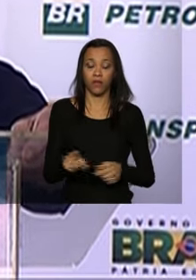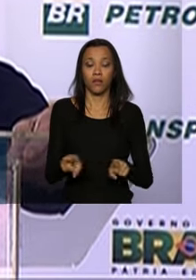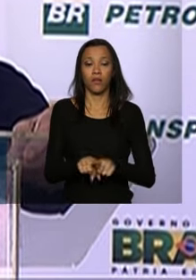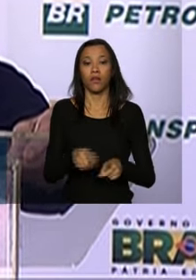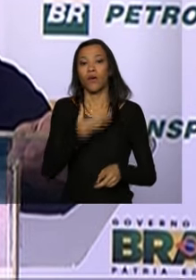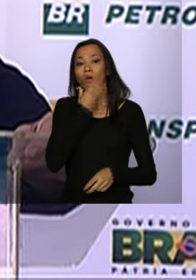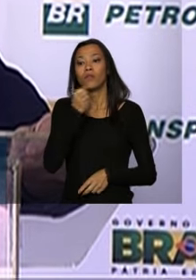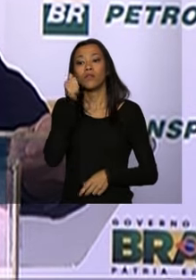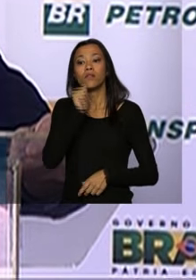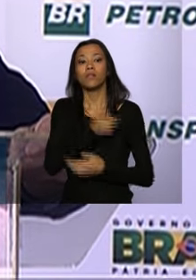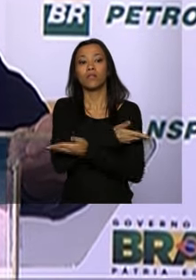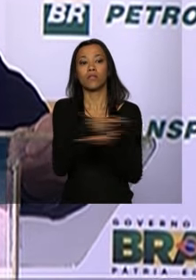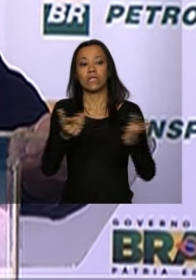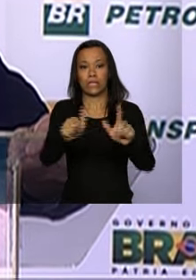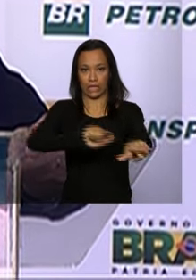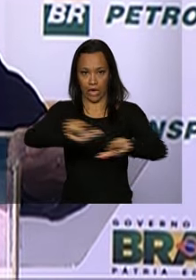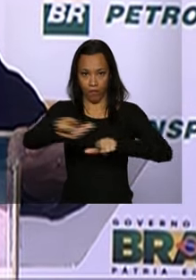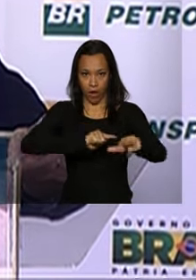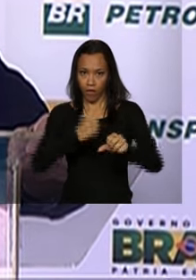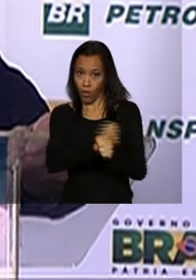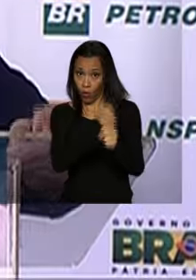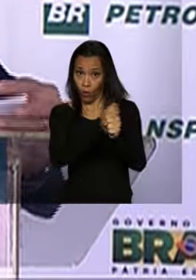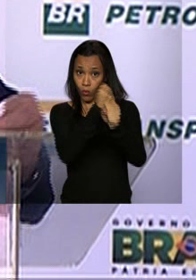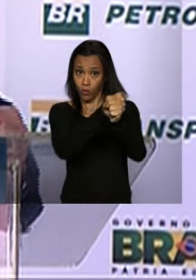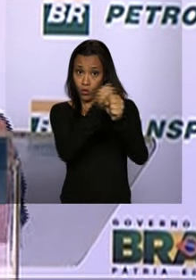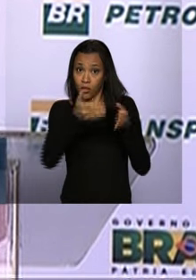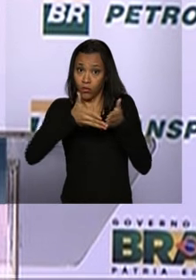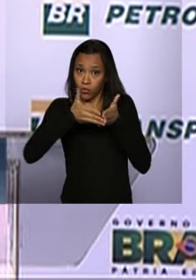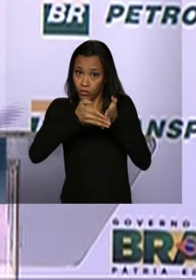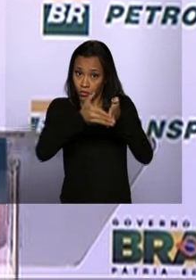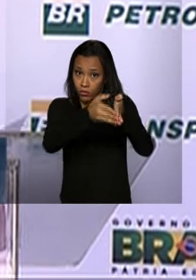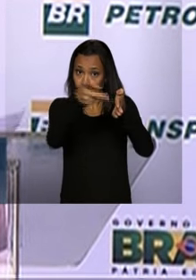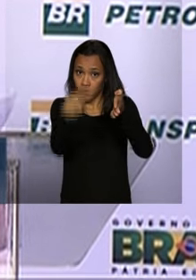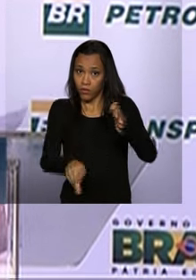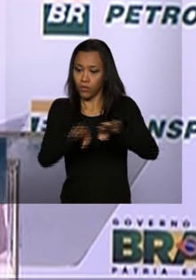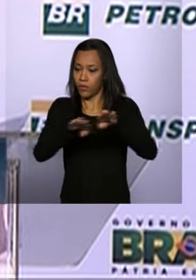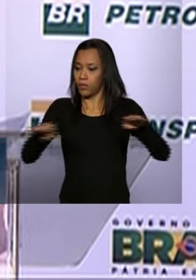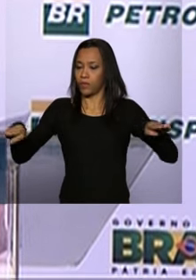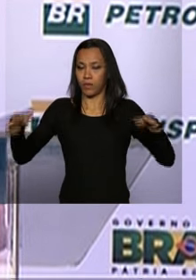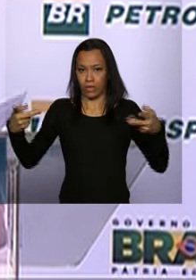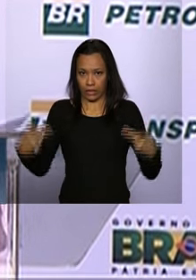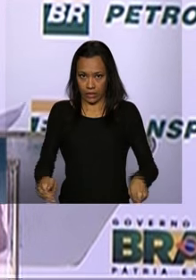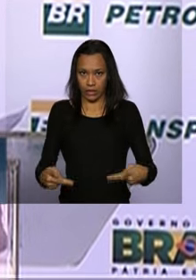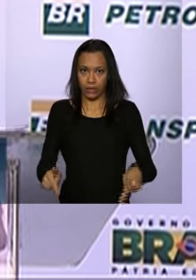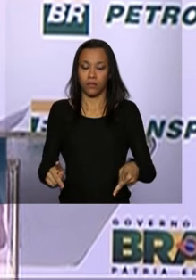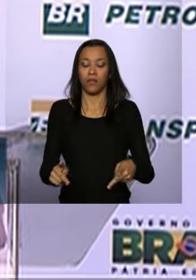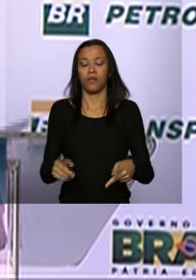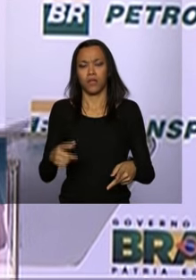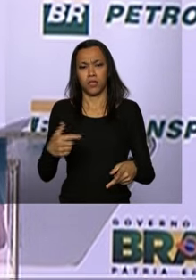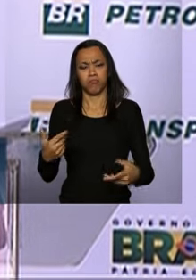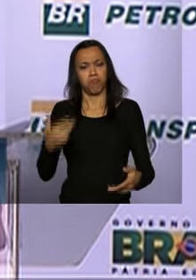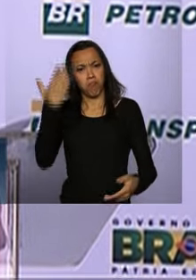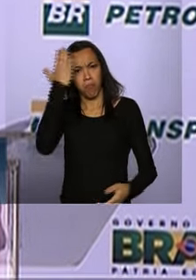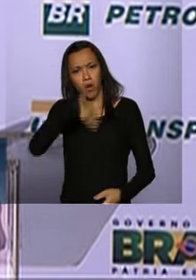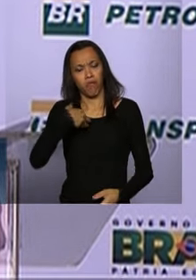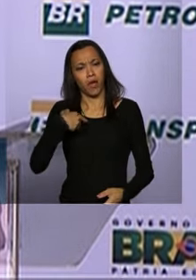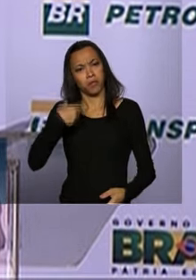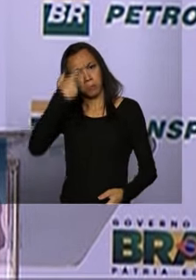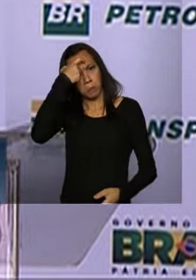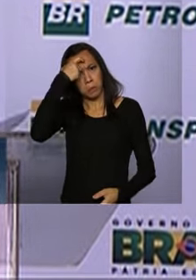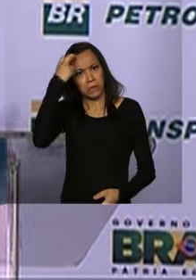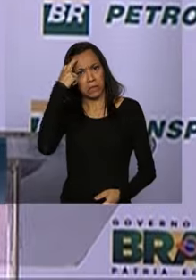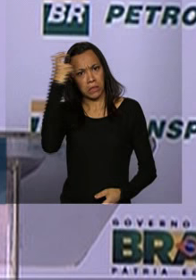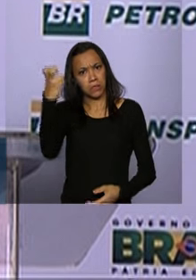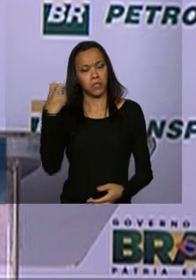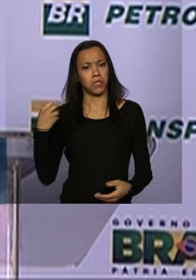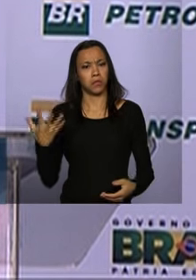senhores trabalhadores do Estaleiro Atlântico Sul, que realmente têm demonstrado uma capacidade muito grande. Isso é